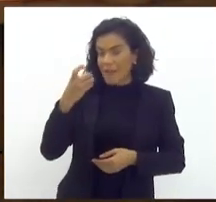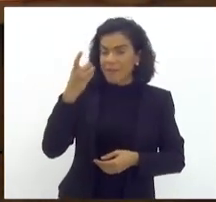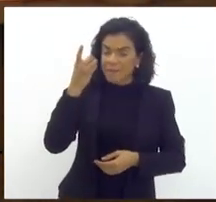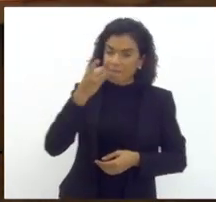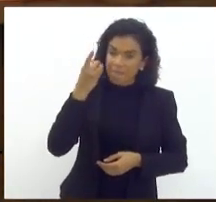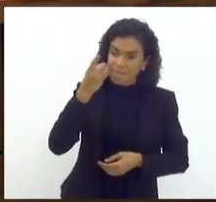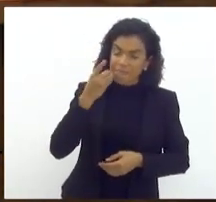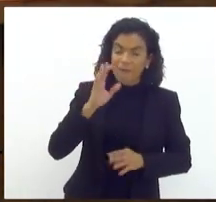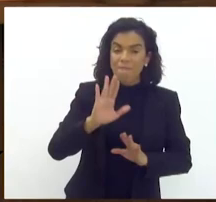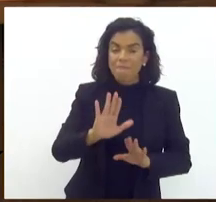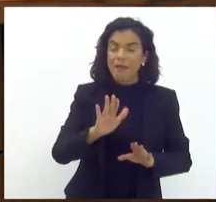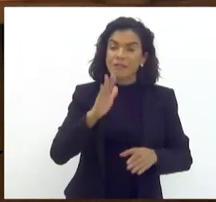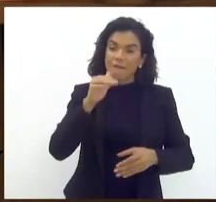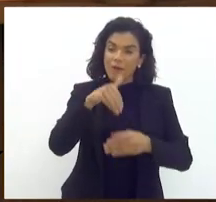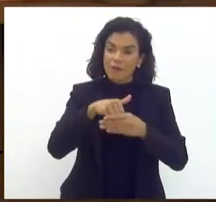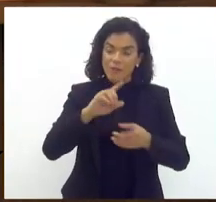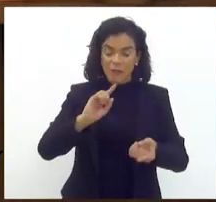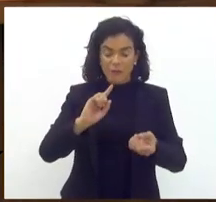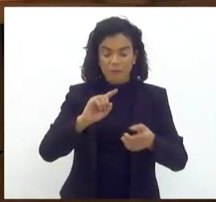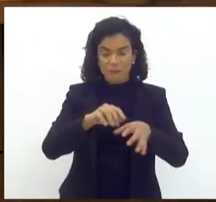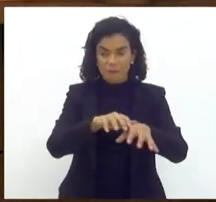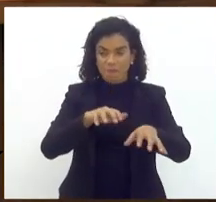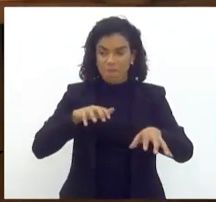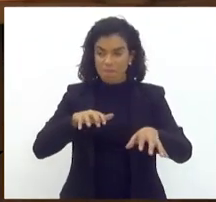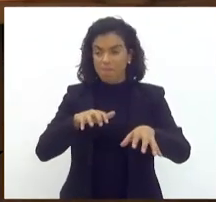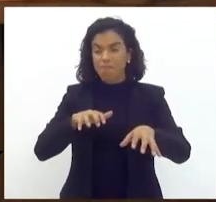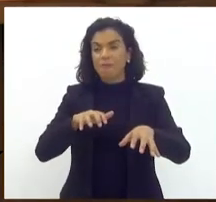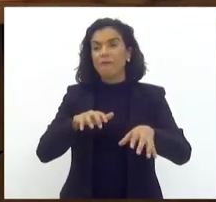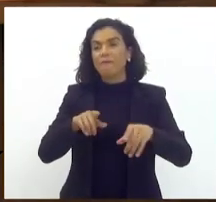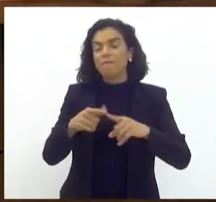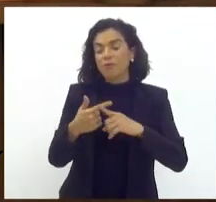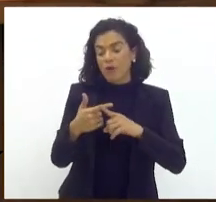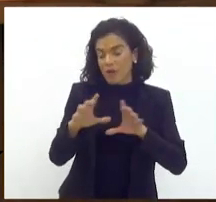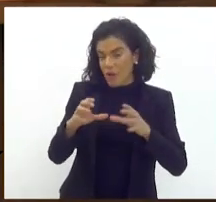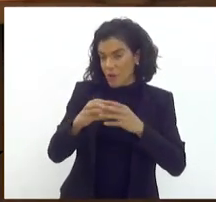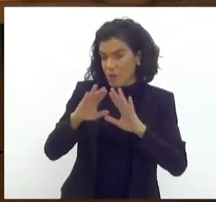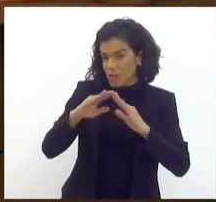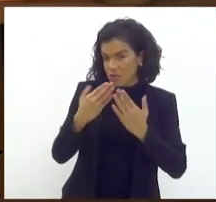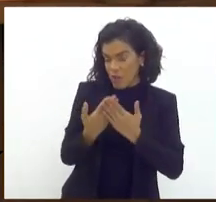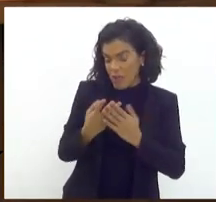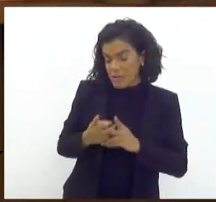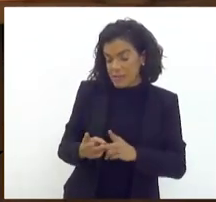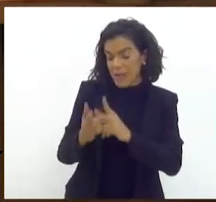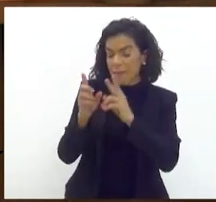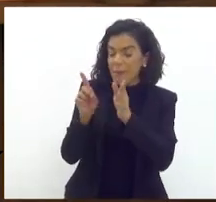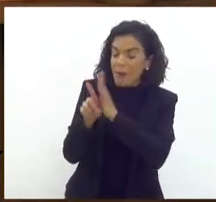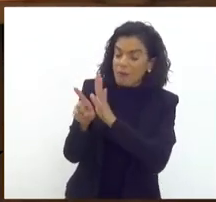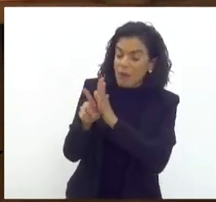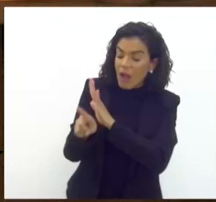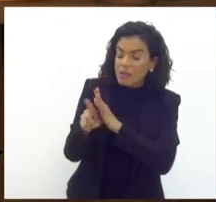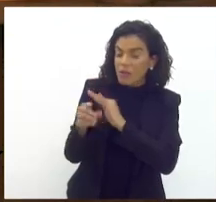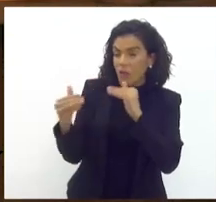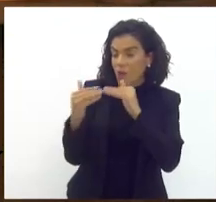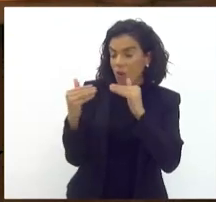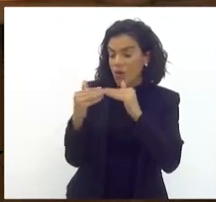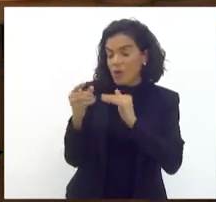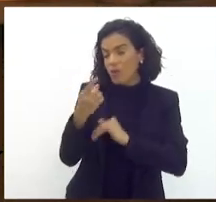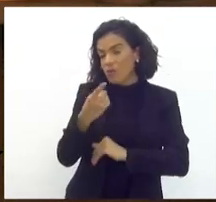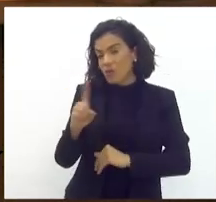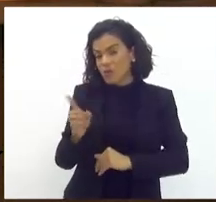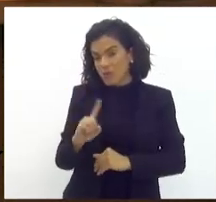é mas está voltando ao contrário pela defesa que a comunidade escolar seja sempre consultada e a gente tá se